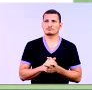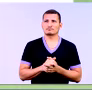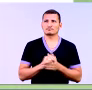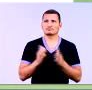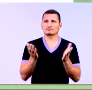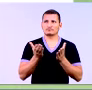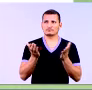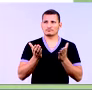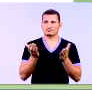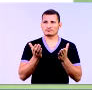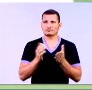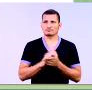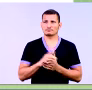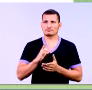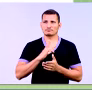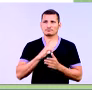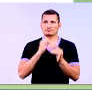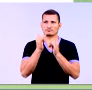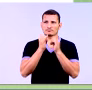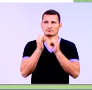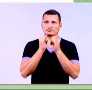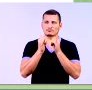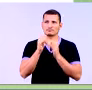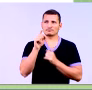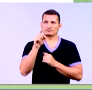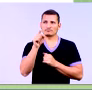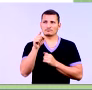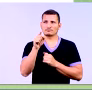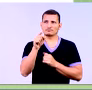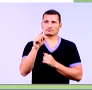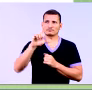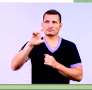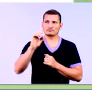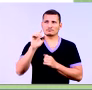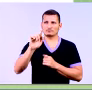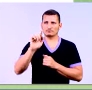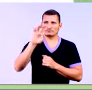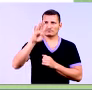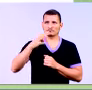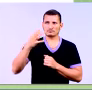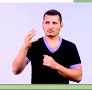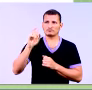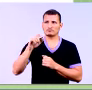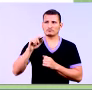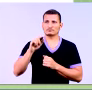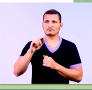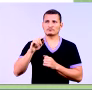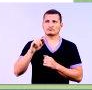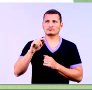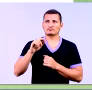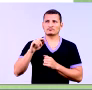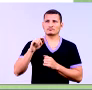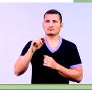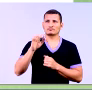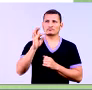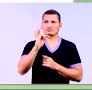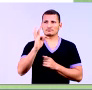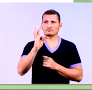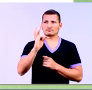Agora, nós temos uma informação relevante aqui no log do sistema, que é a indicação do T1